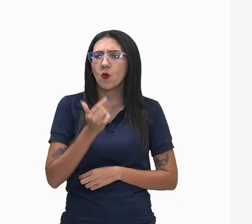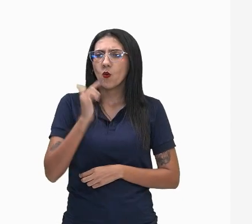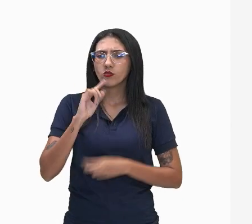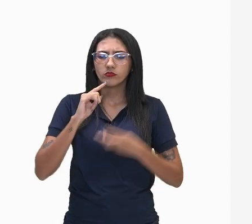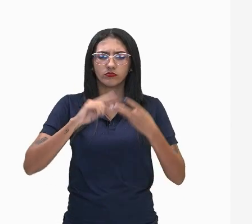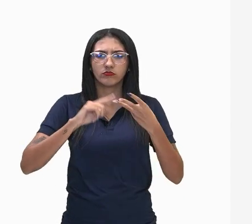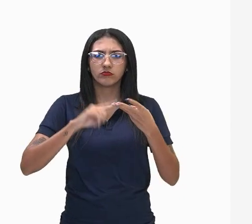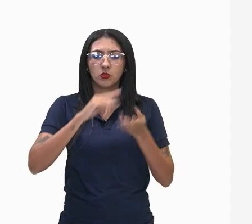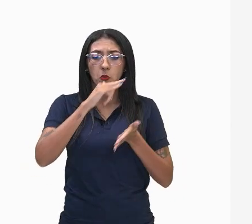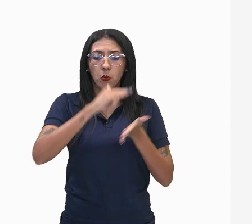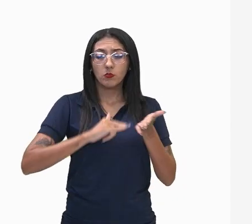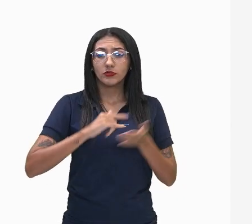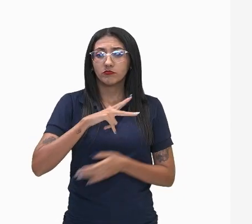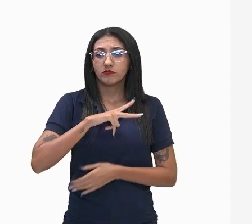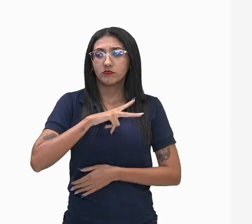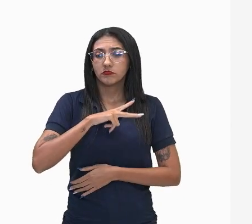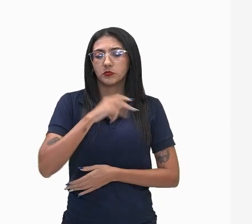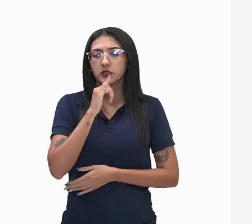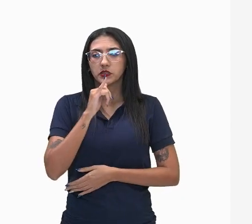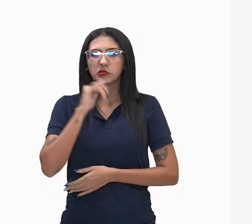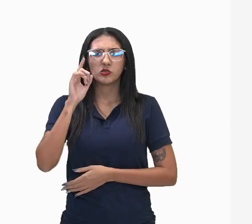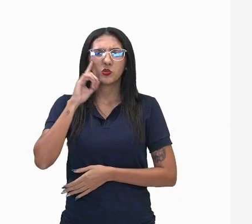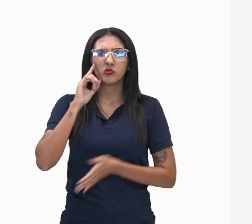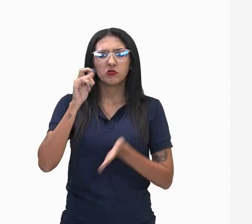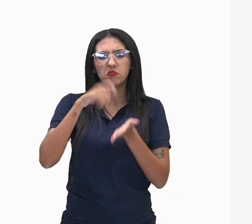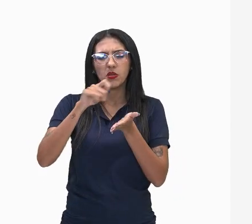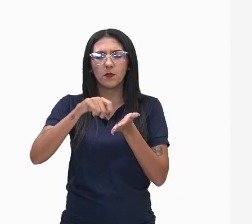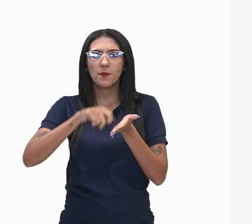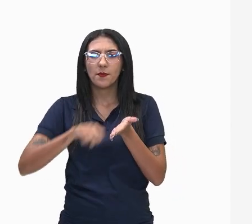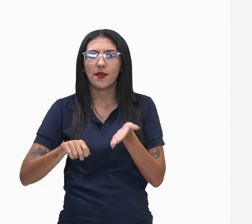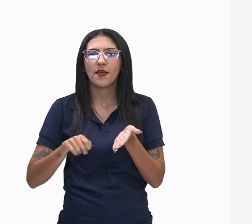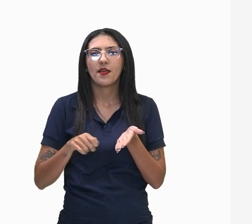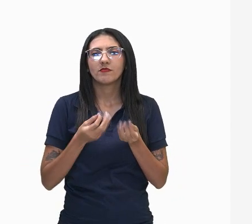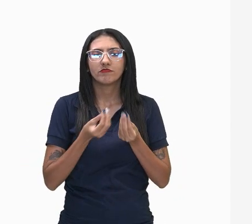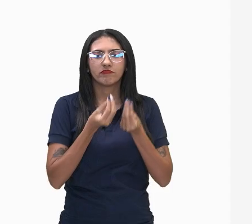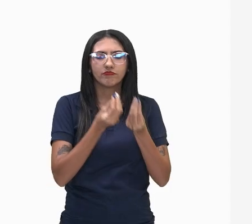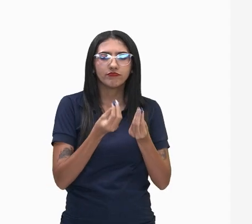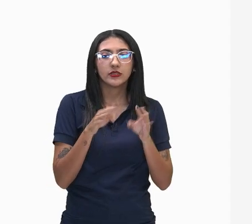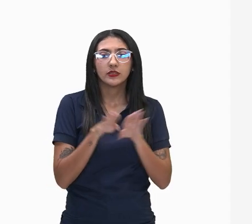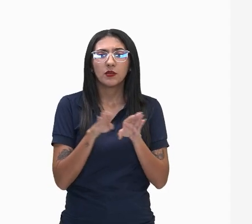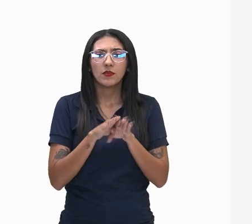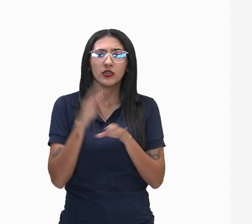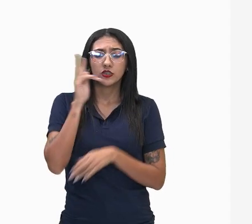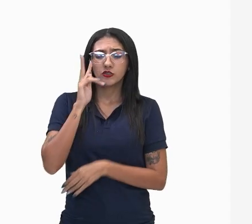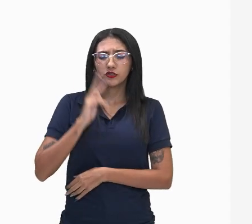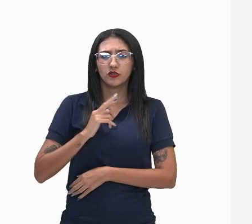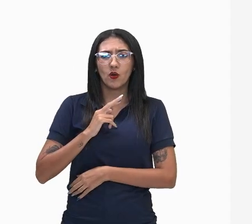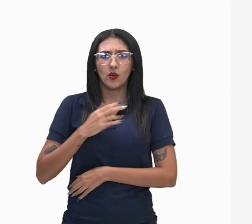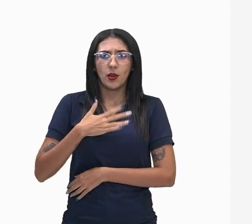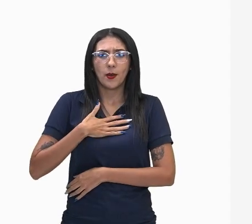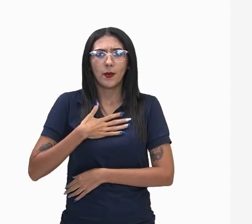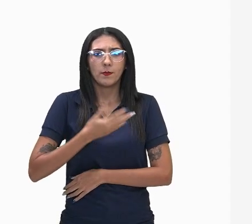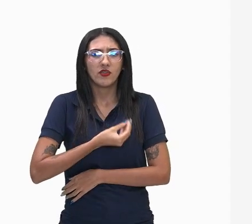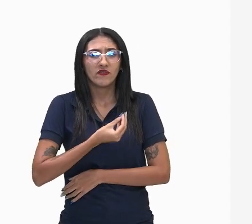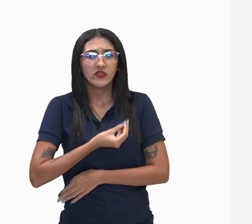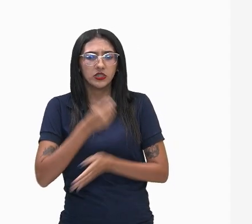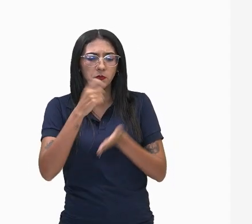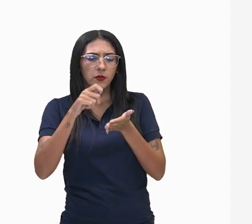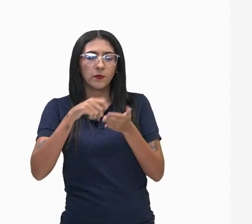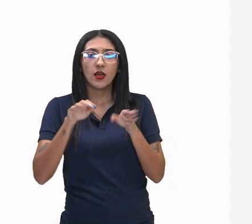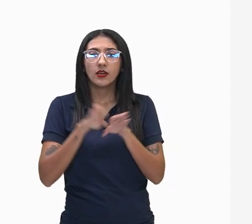documentos pessoais, diários, cartas, autobiografias, assim como